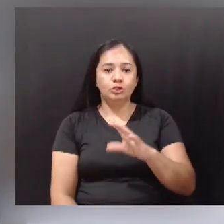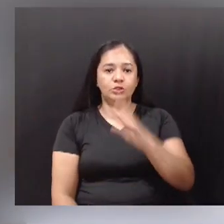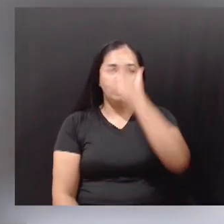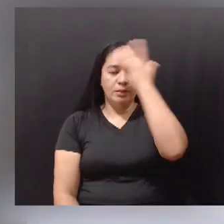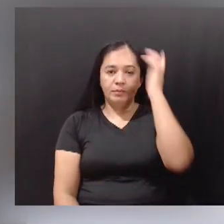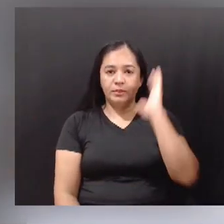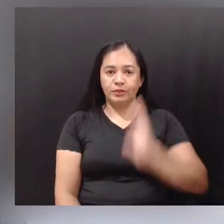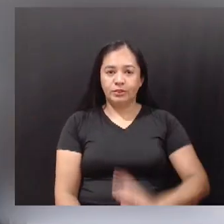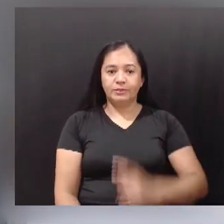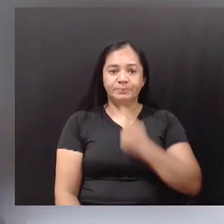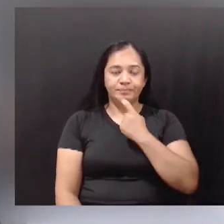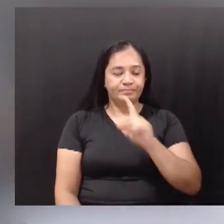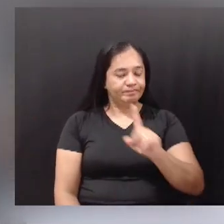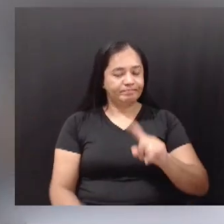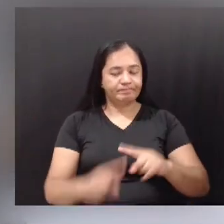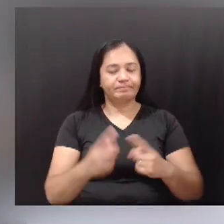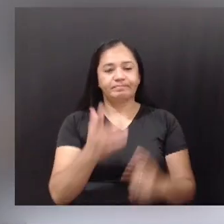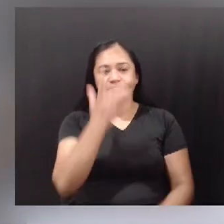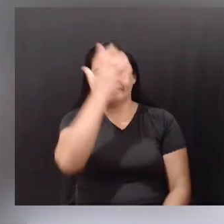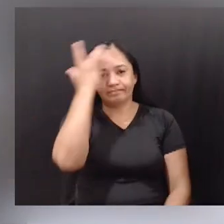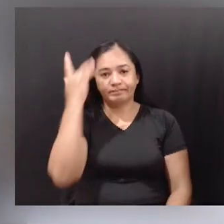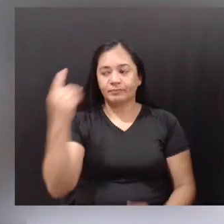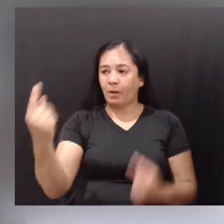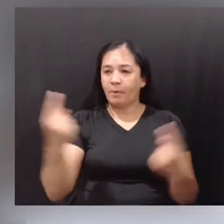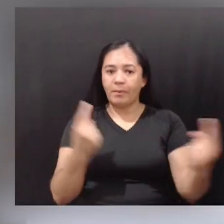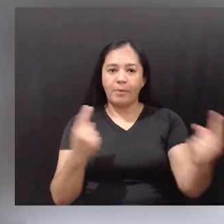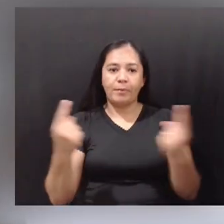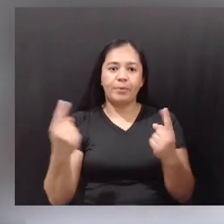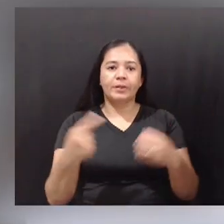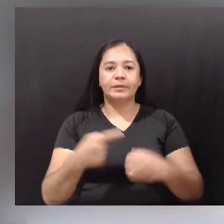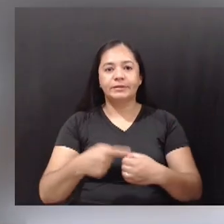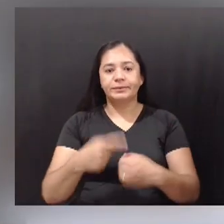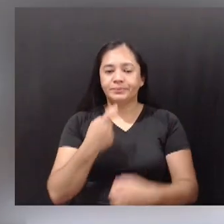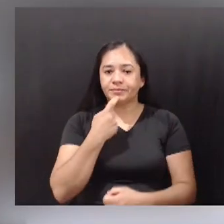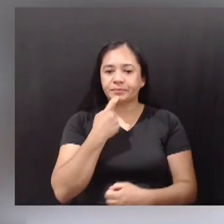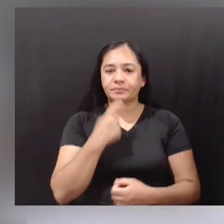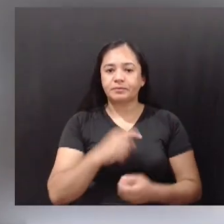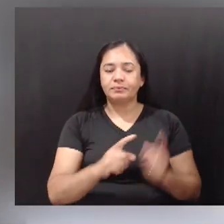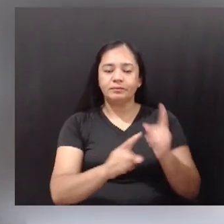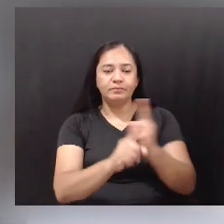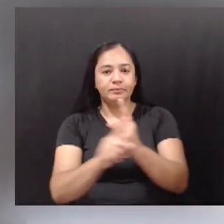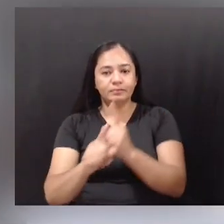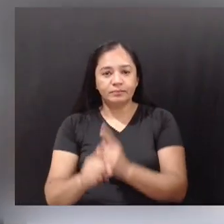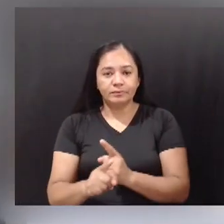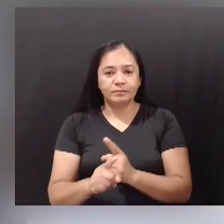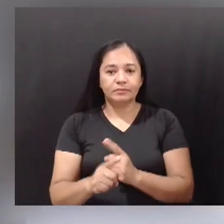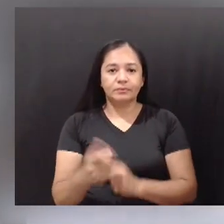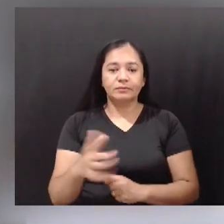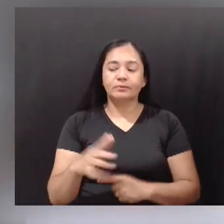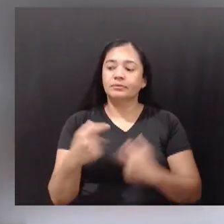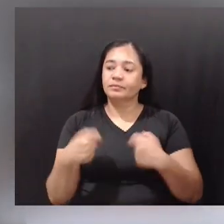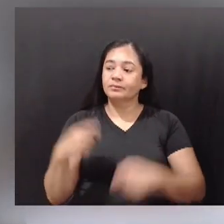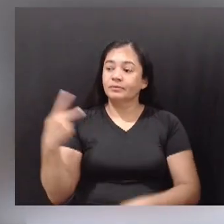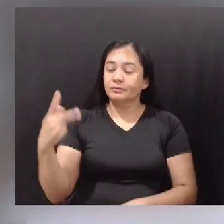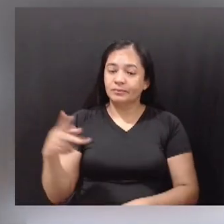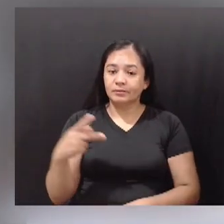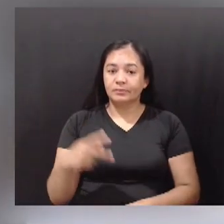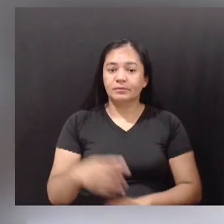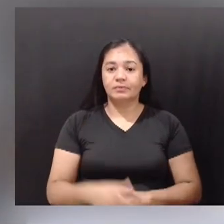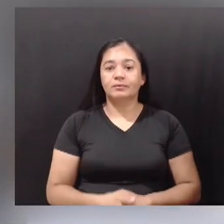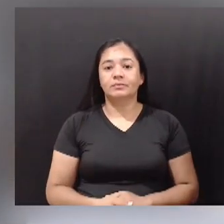também as pessoas que recorrem à cidade de Campinas para terem atendidas as suas necessidades quanto à sua